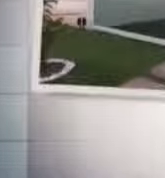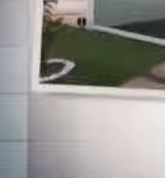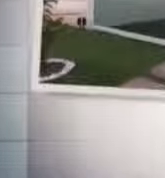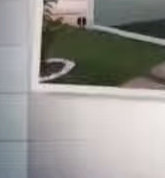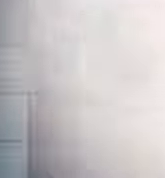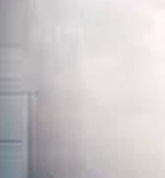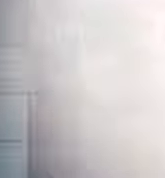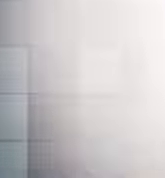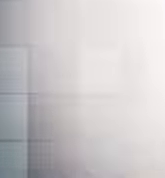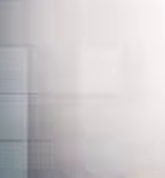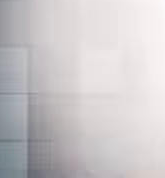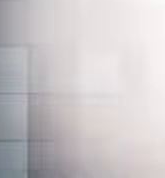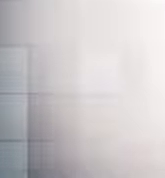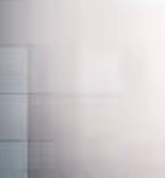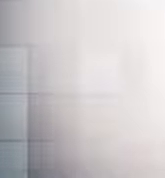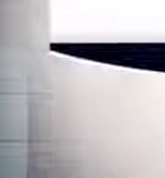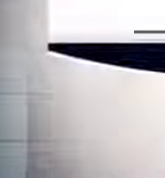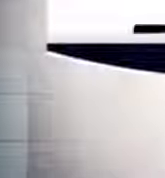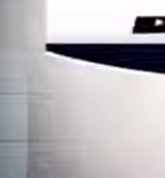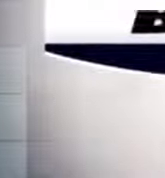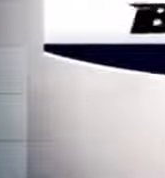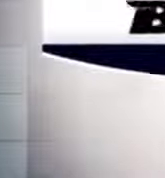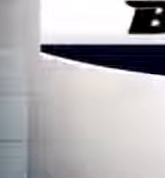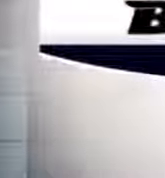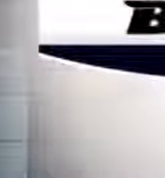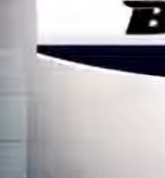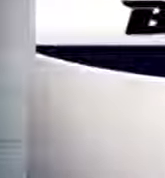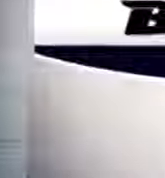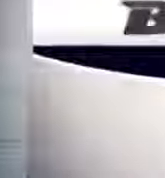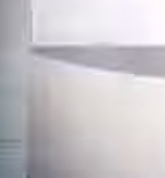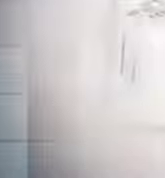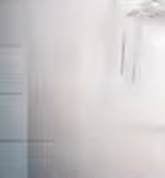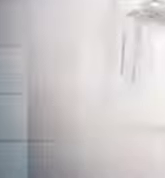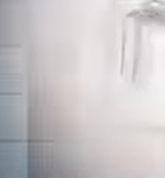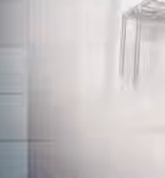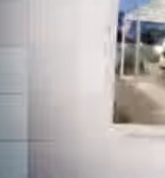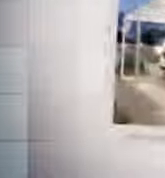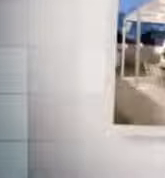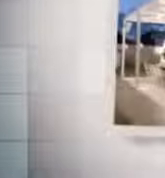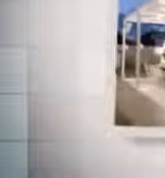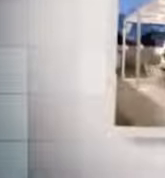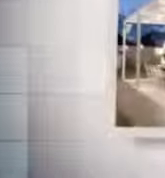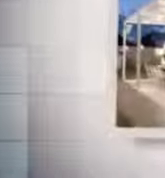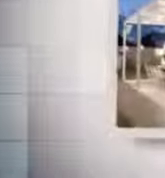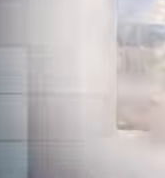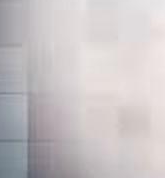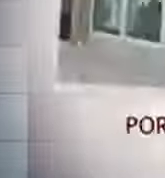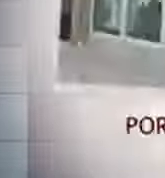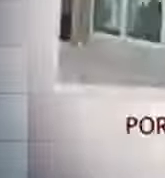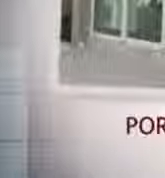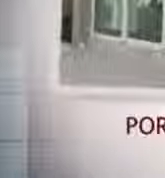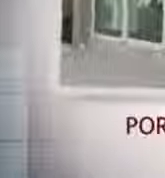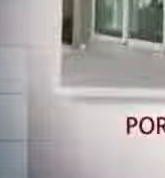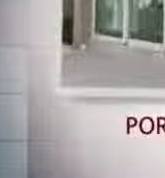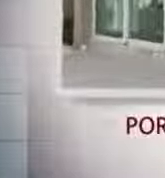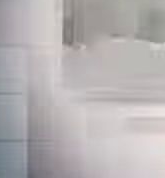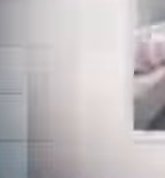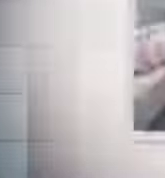seu desejo tem nome: Esquadrilhas de Alumínio Boa Vista. Cobertura de alumínio com policarbonato,